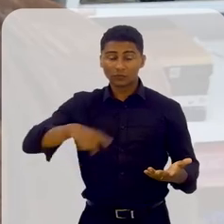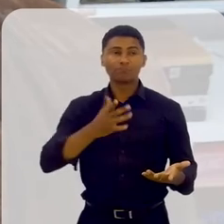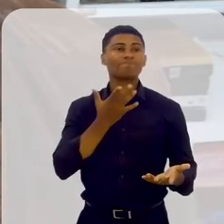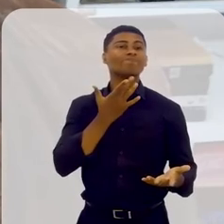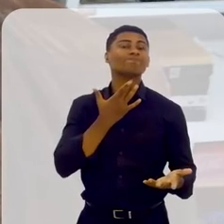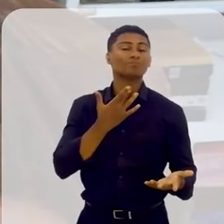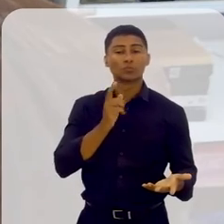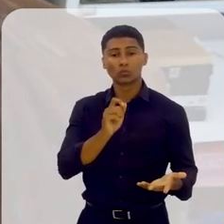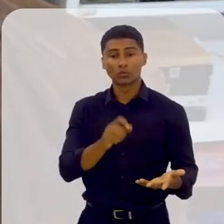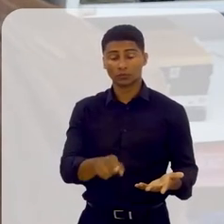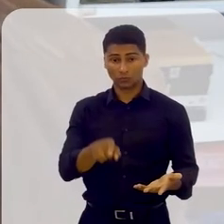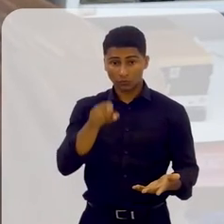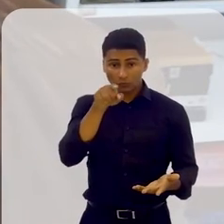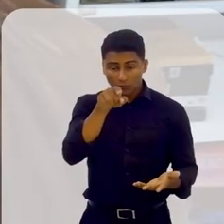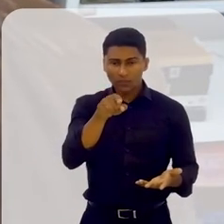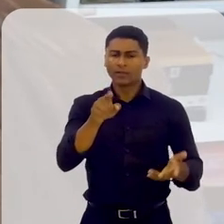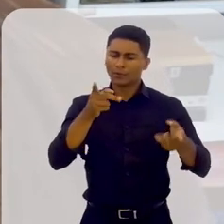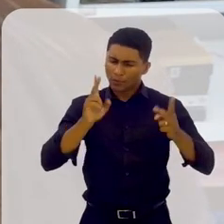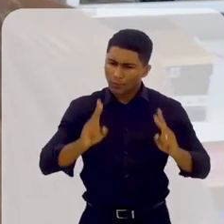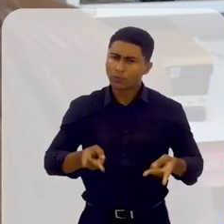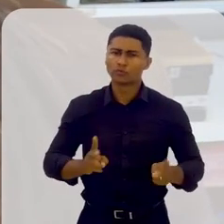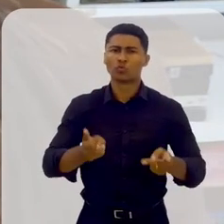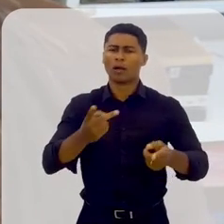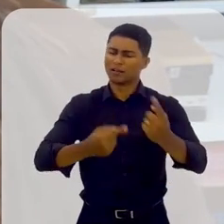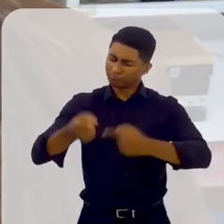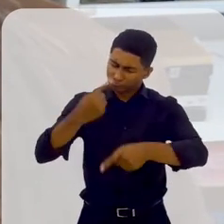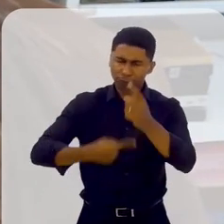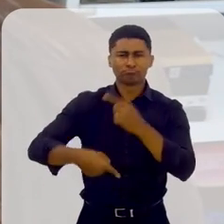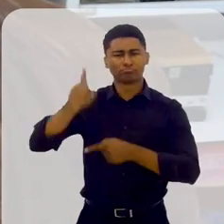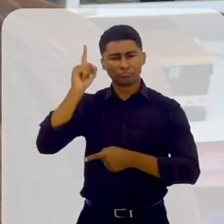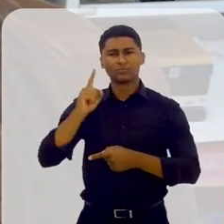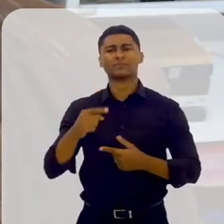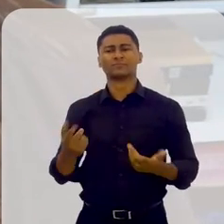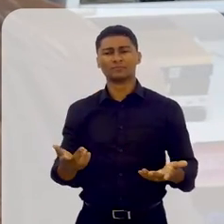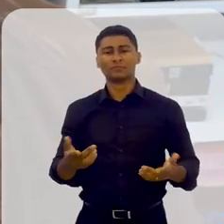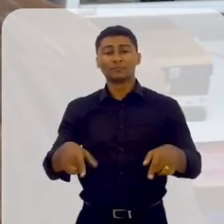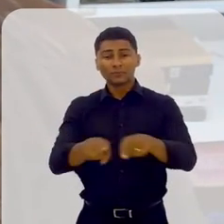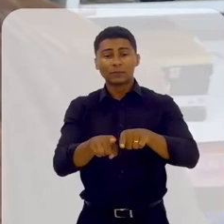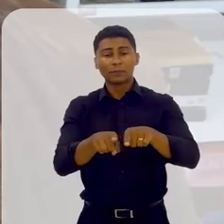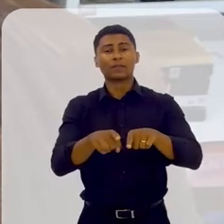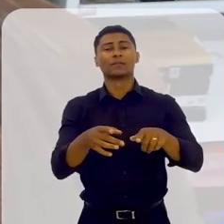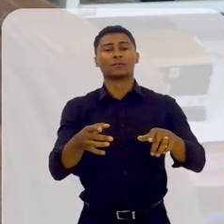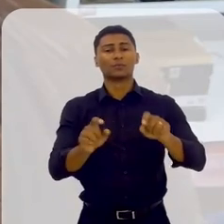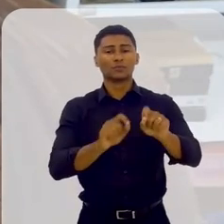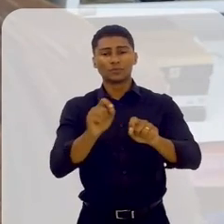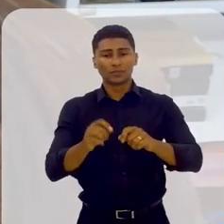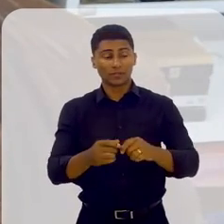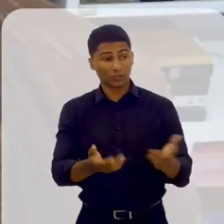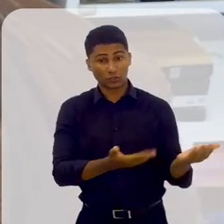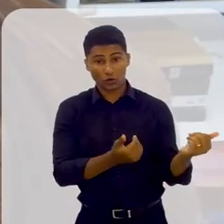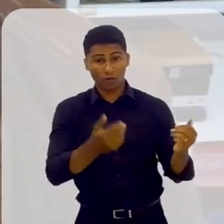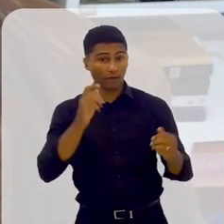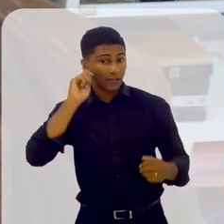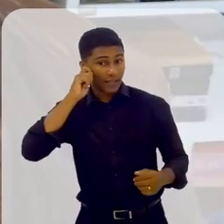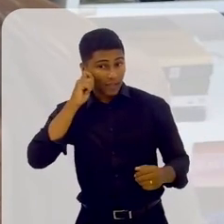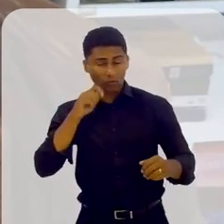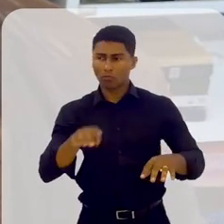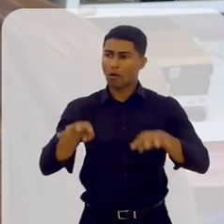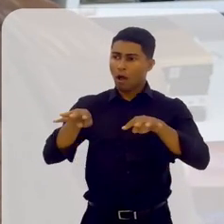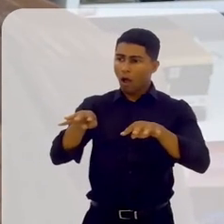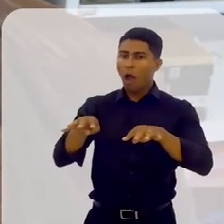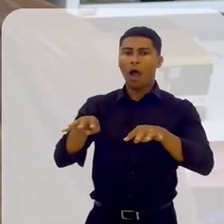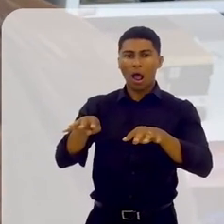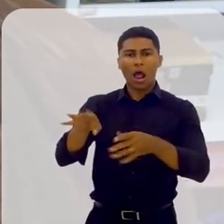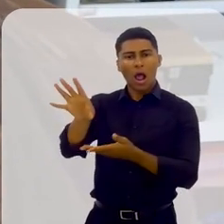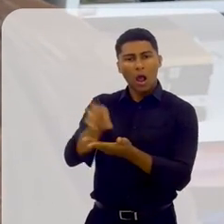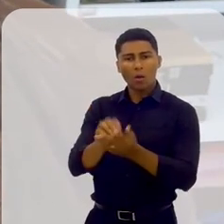todo o nosso desejo de que você tenha, continue tendo o sucesso merecido e continue inspirando jovens negros a